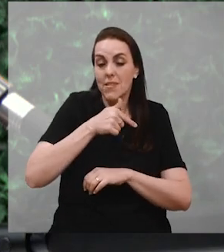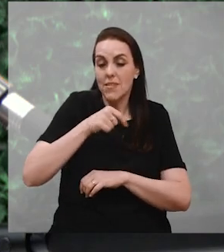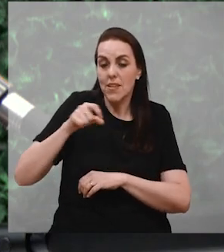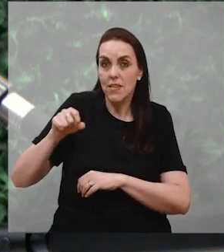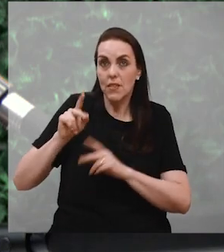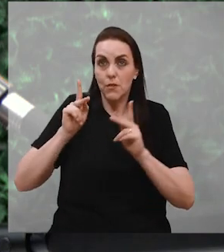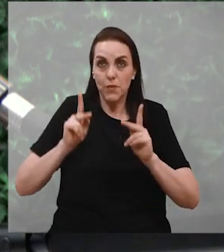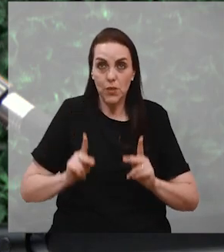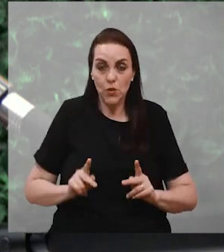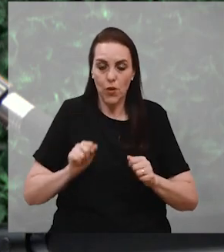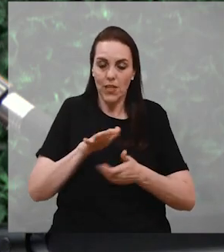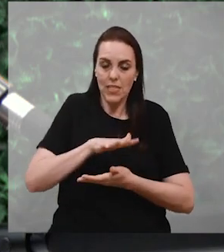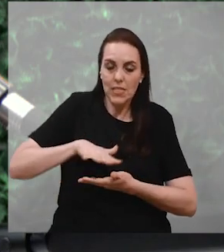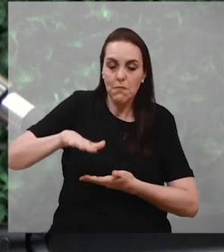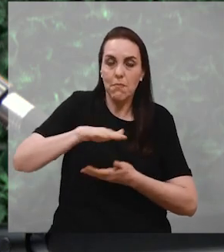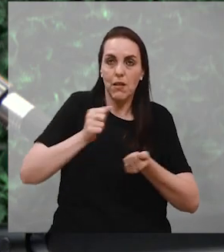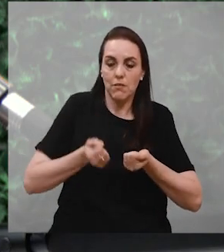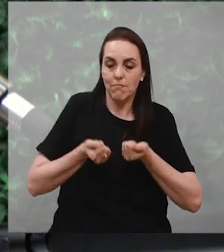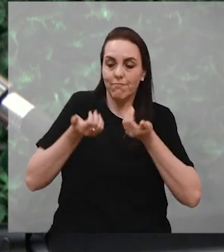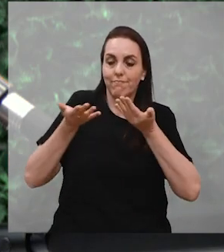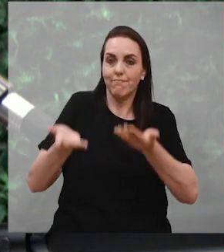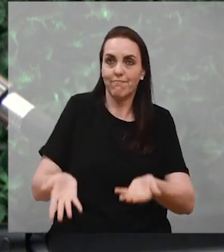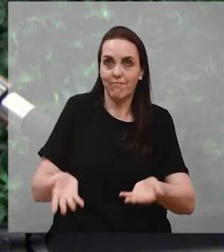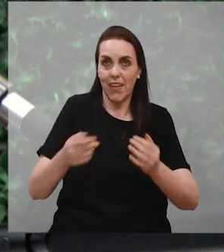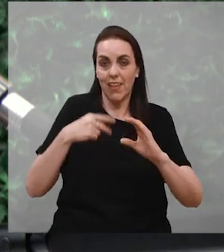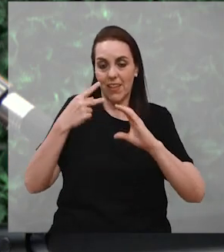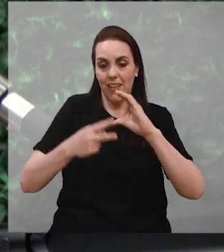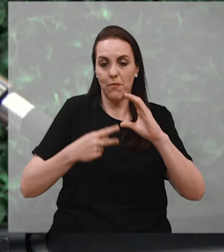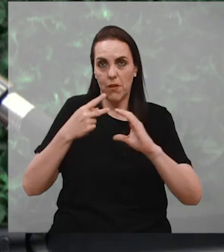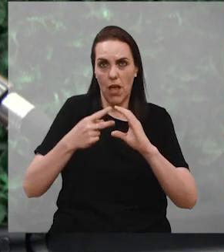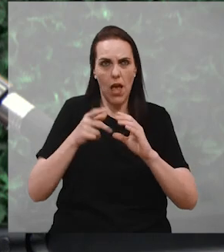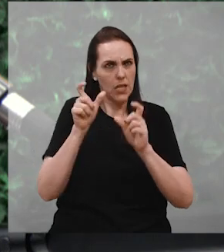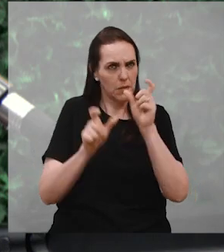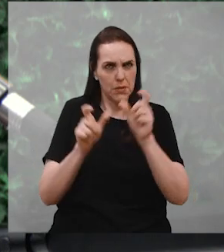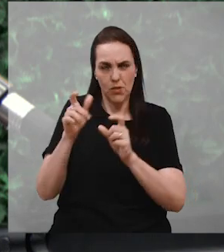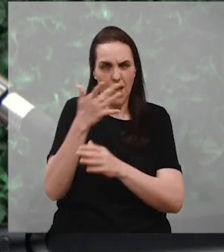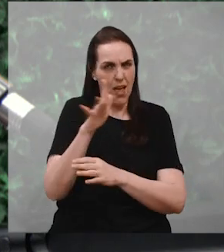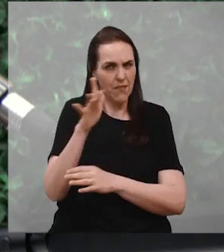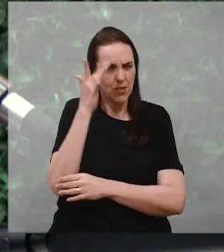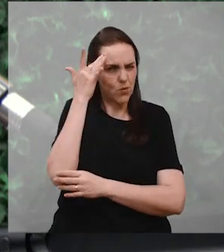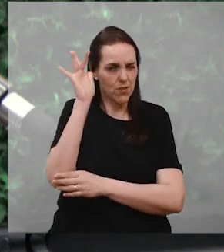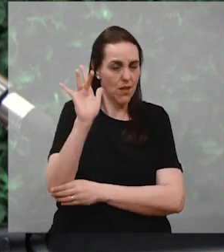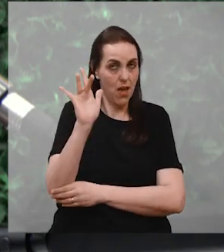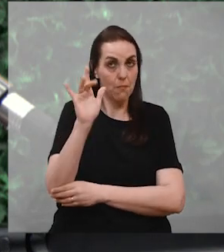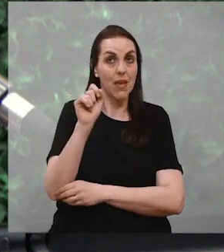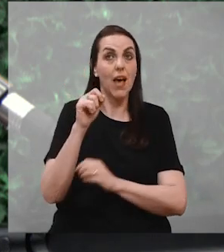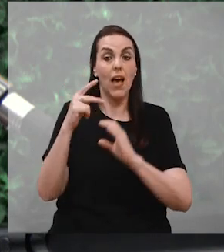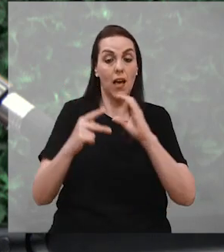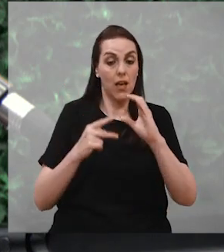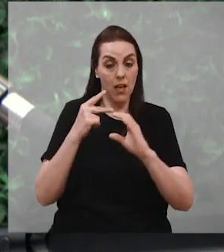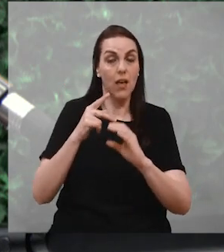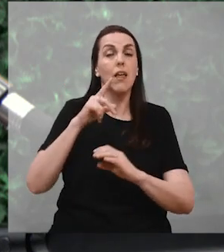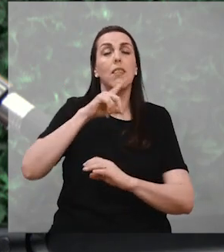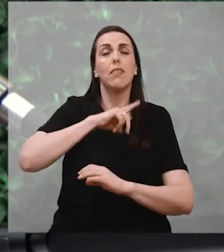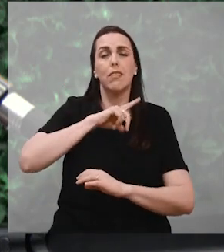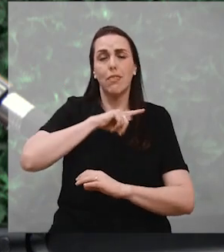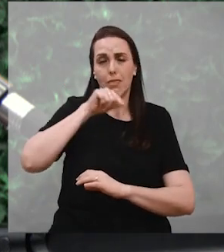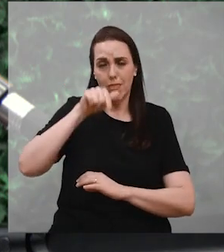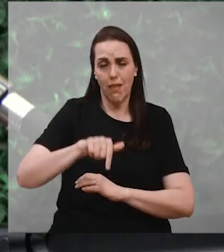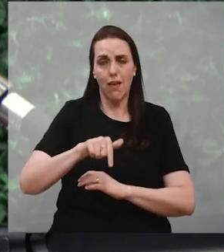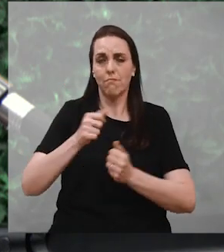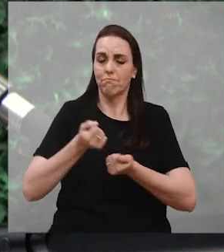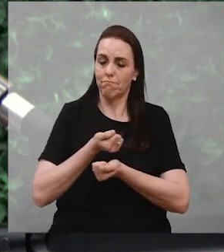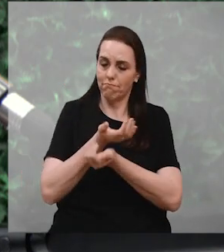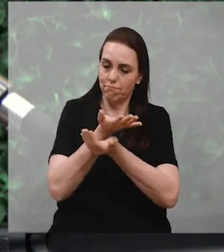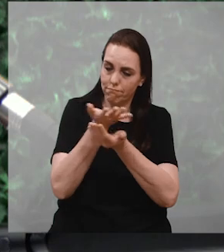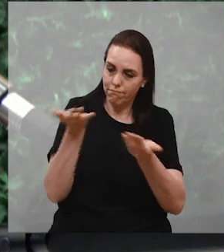que tiveram os espaços cedidos aqui na casa. Porque, de repente, as pessoas não sabem, a Casa Legislativa tem vários locais que